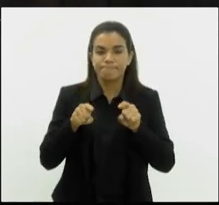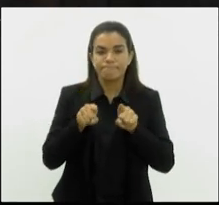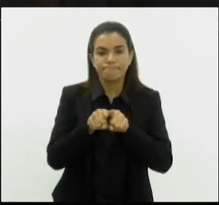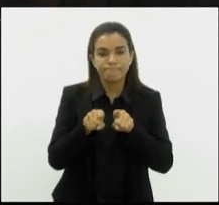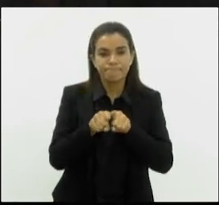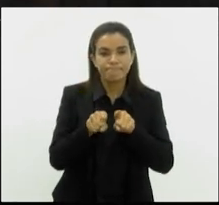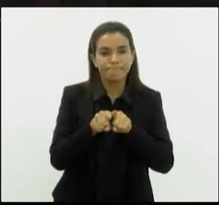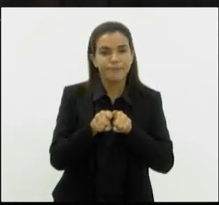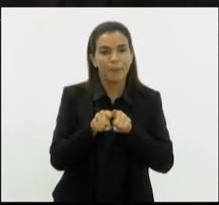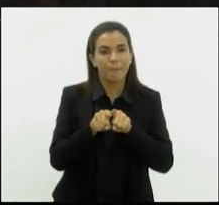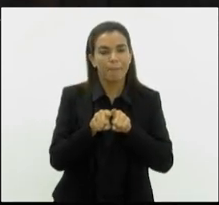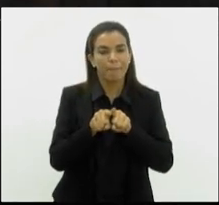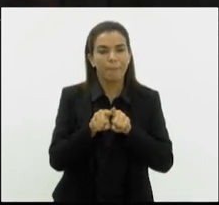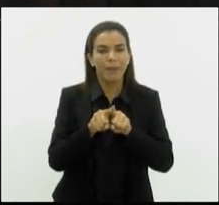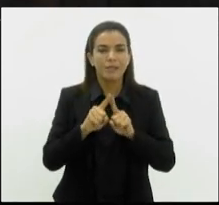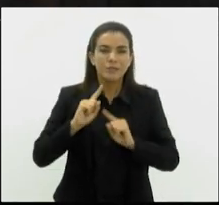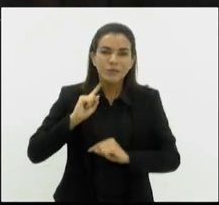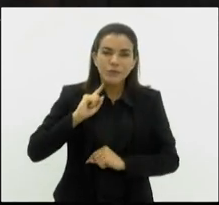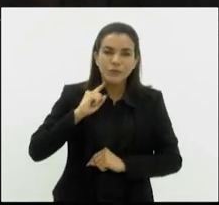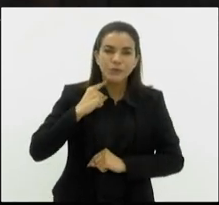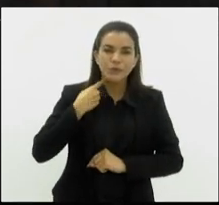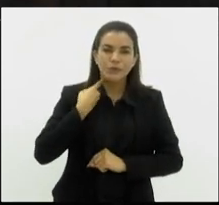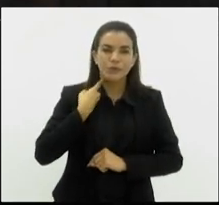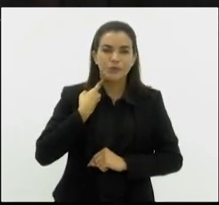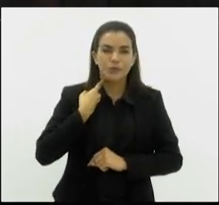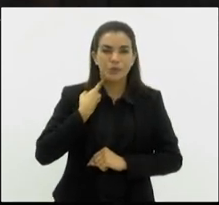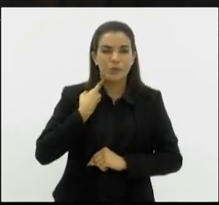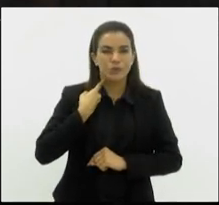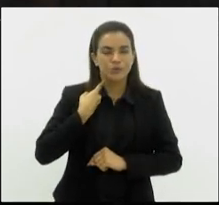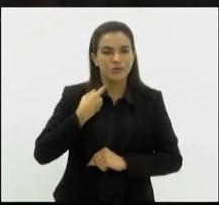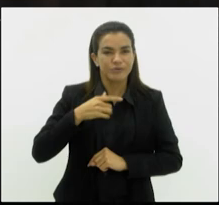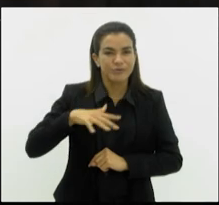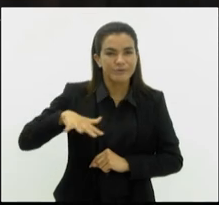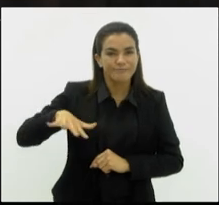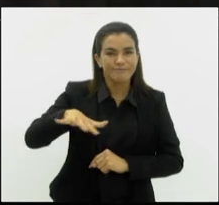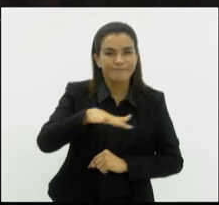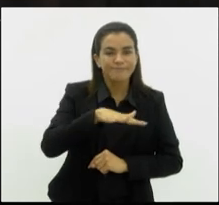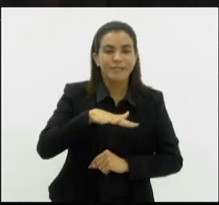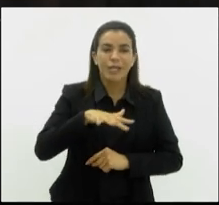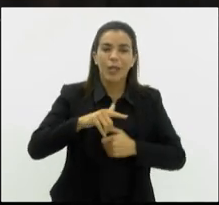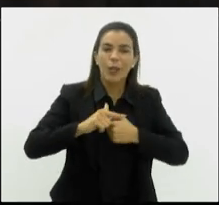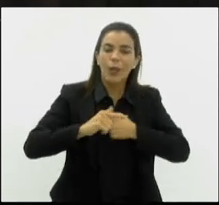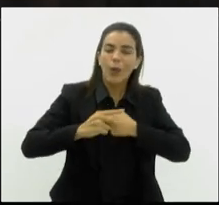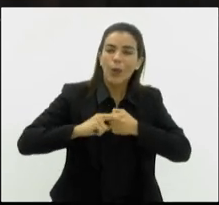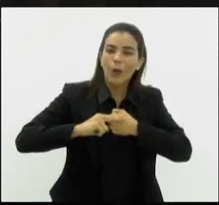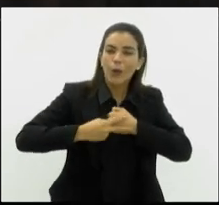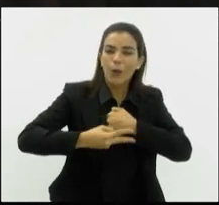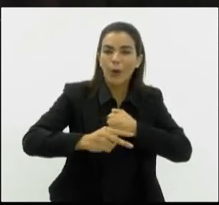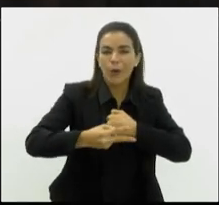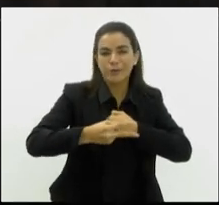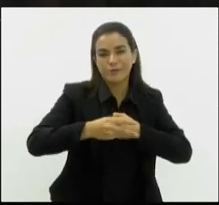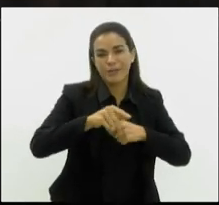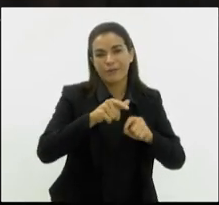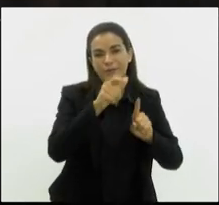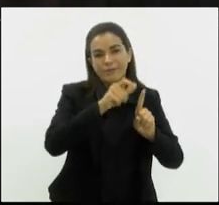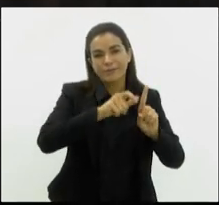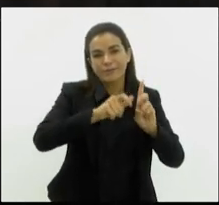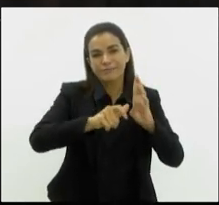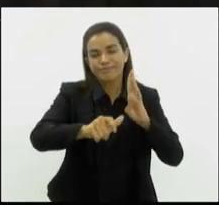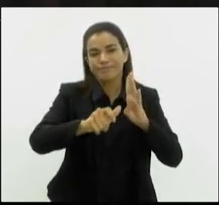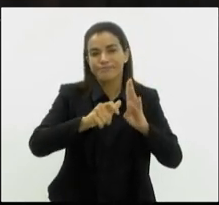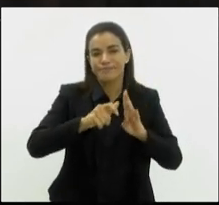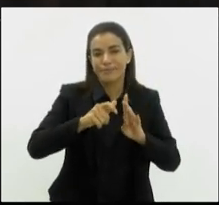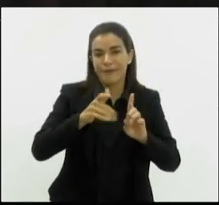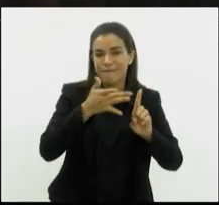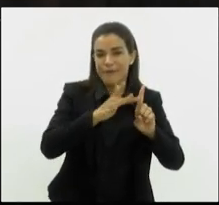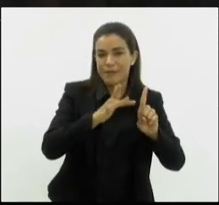como mazela as vítimas e o próprio comércio.